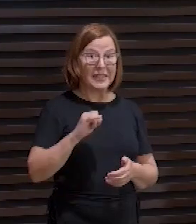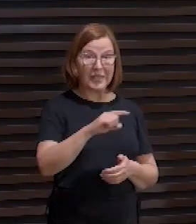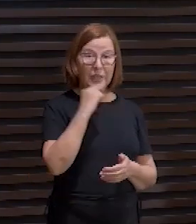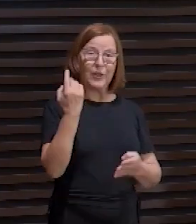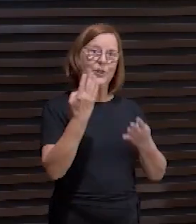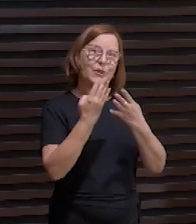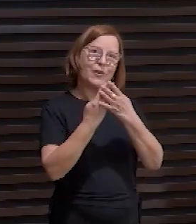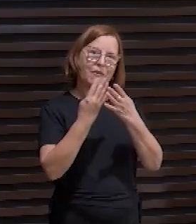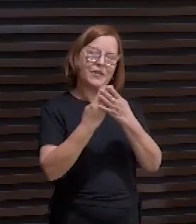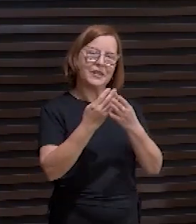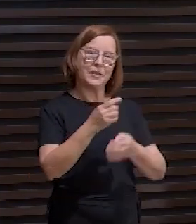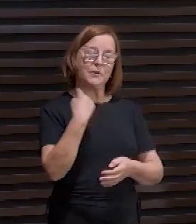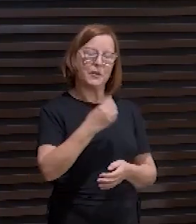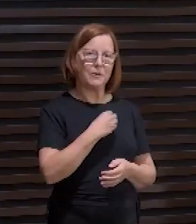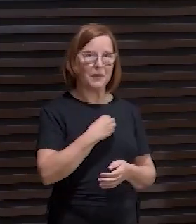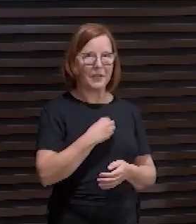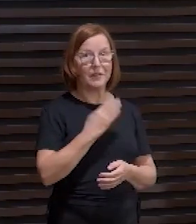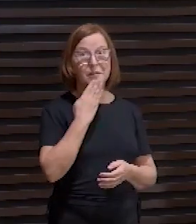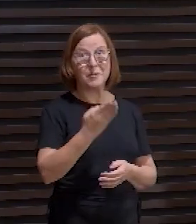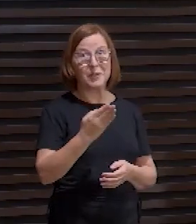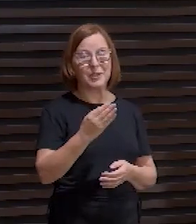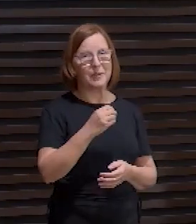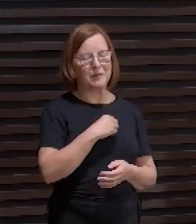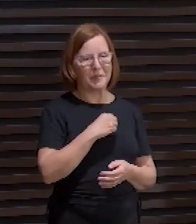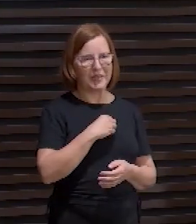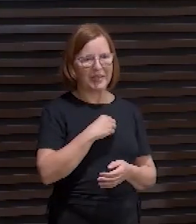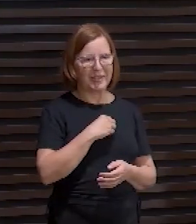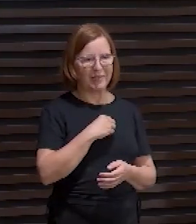seus pecados, Diego, jamais me lembrarei.